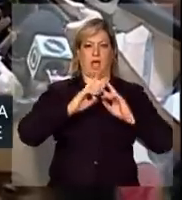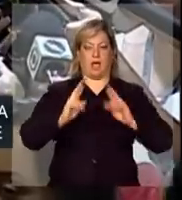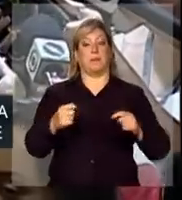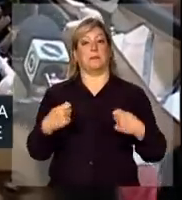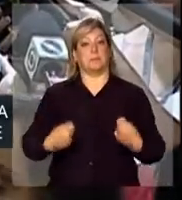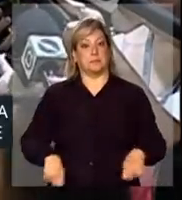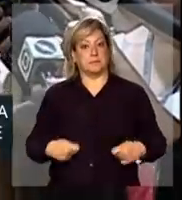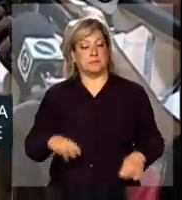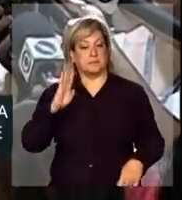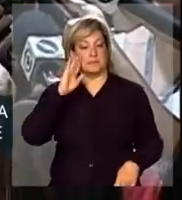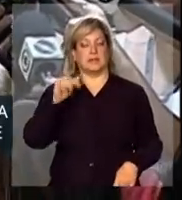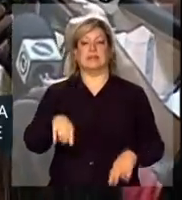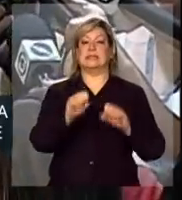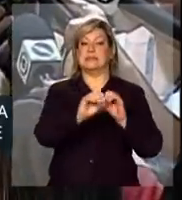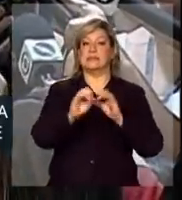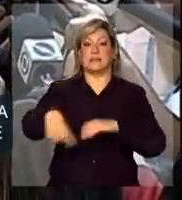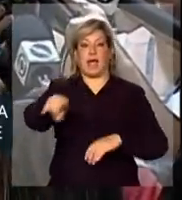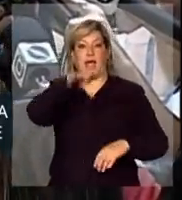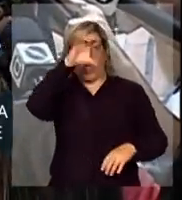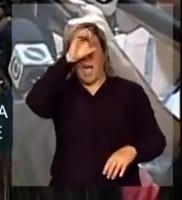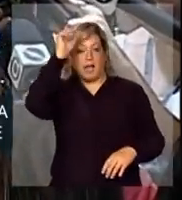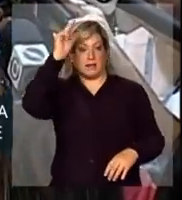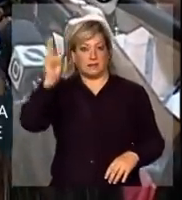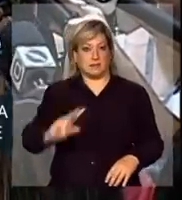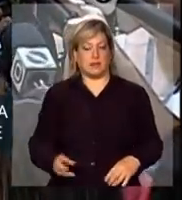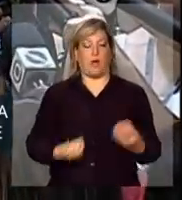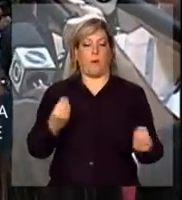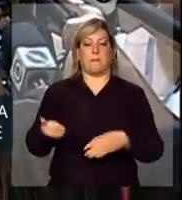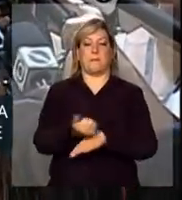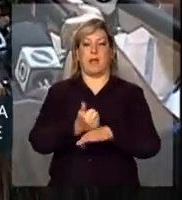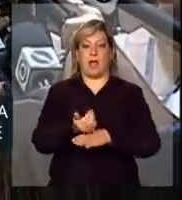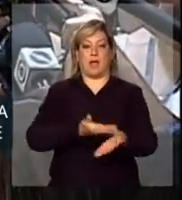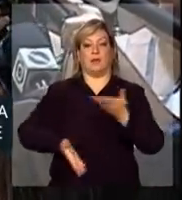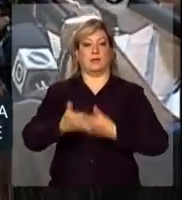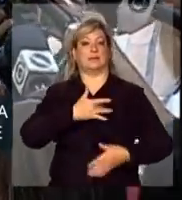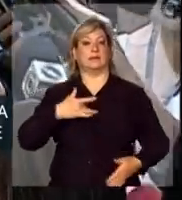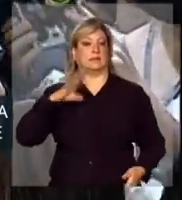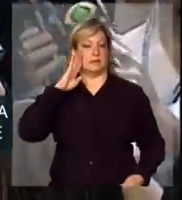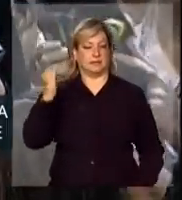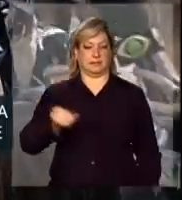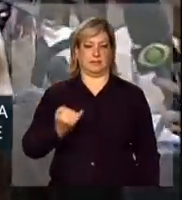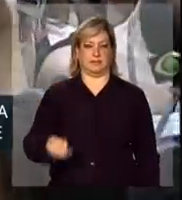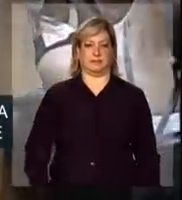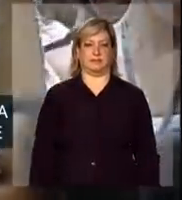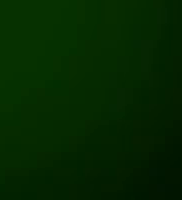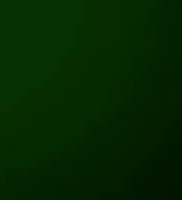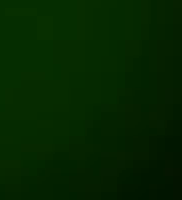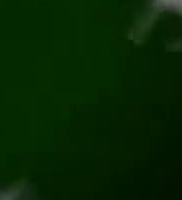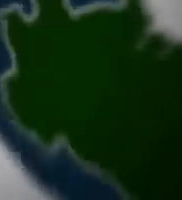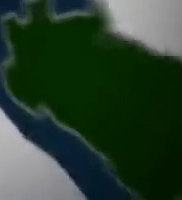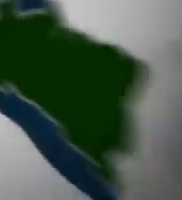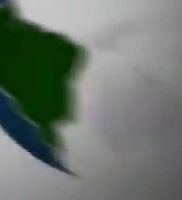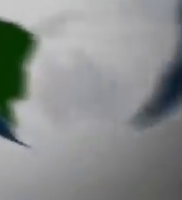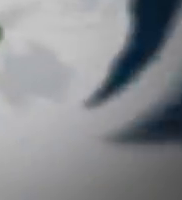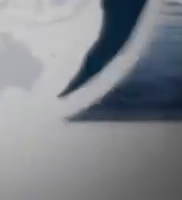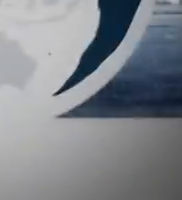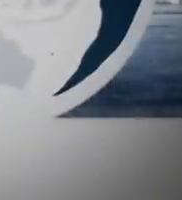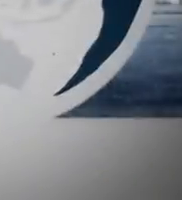medida pedagógica para garantir cada vez mais a qualidade no atendimento aos usuários. Obrigado.